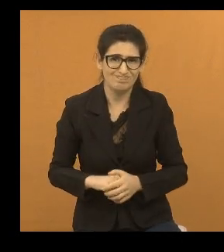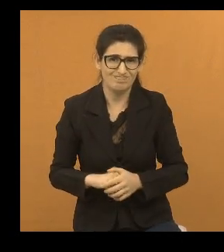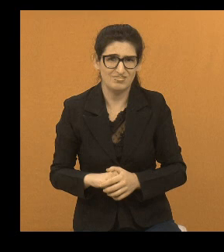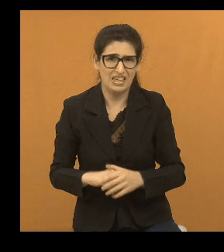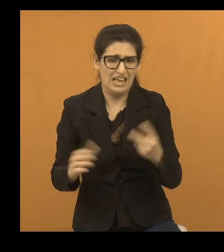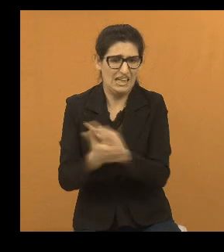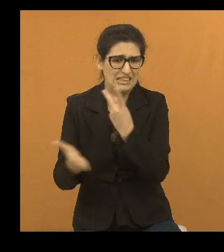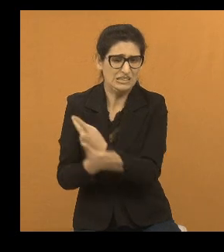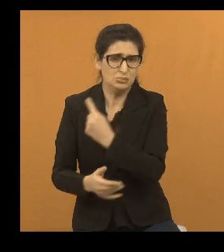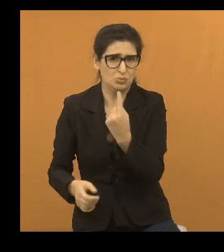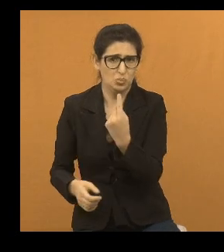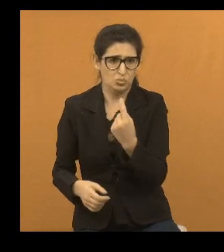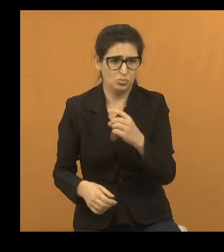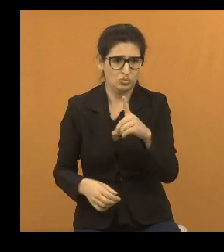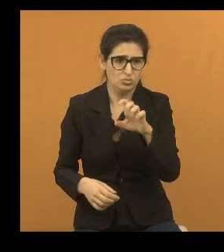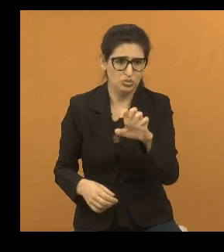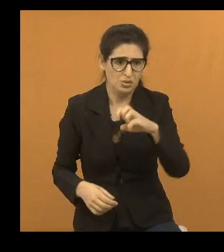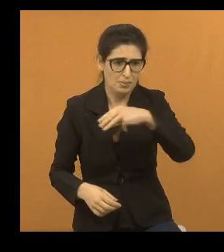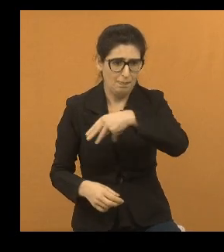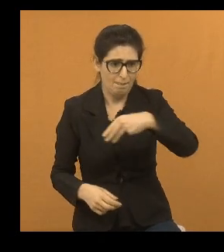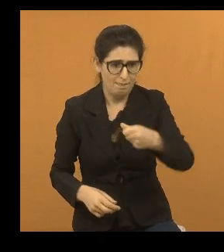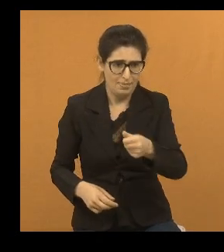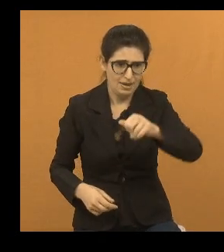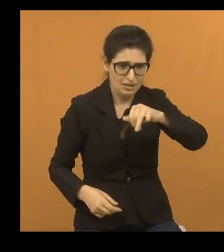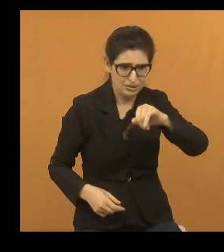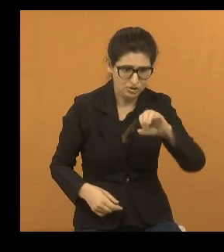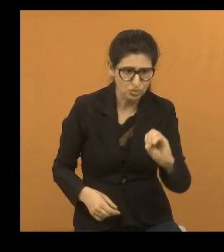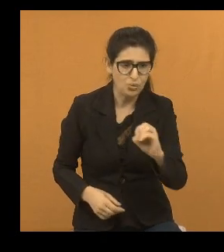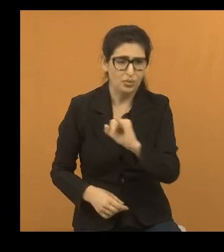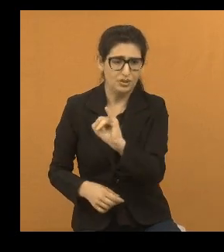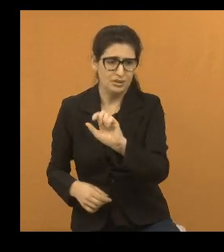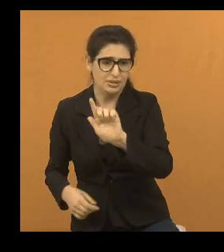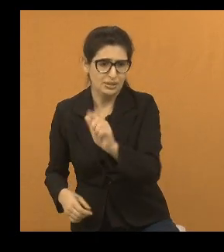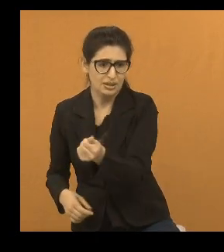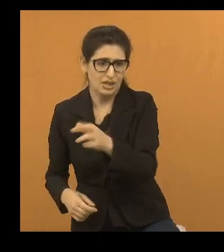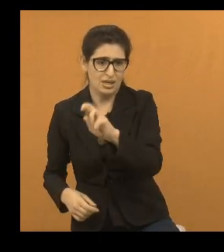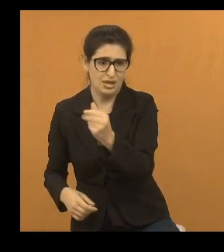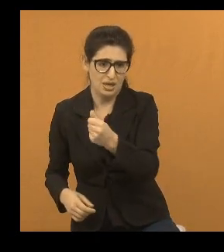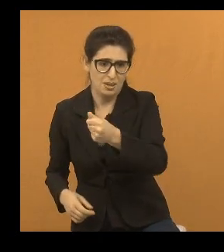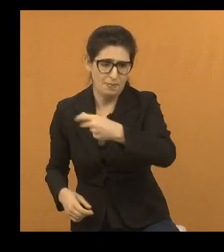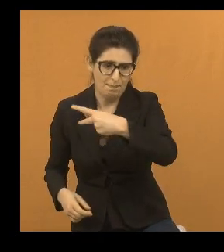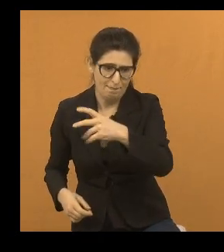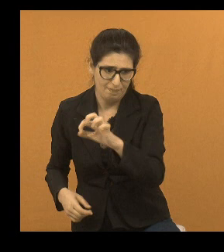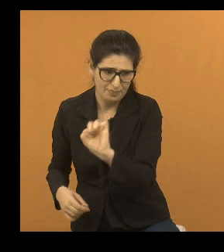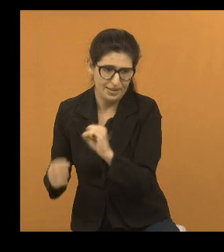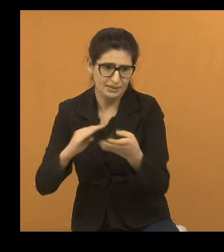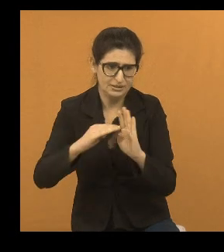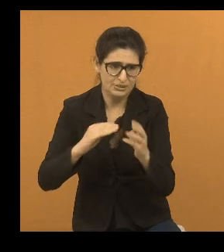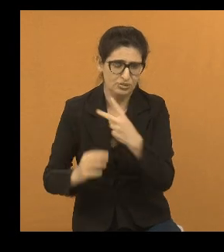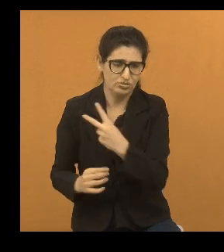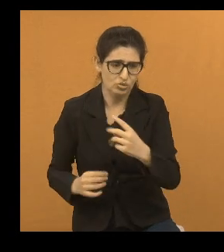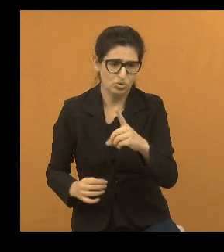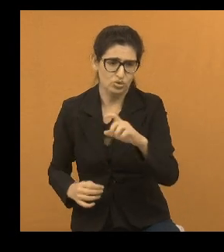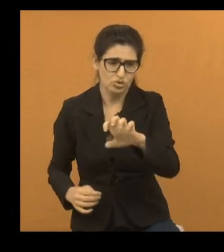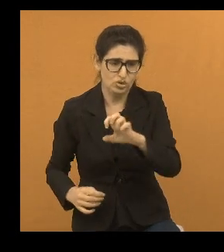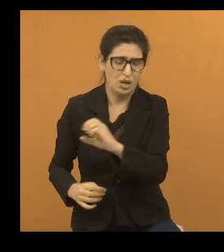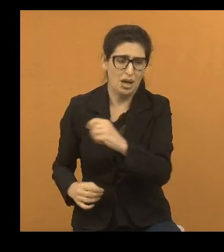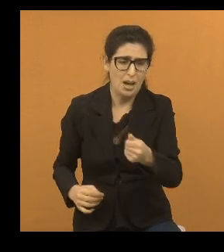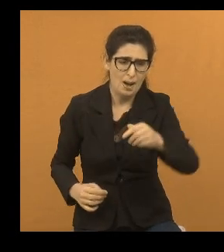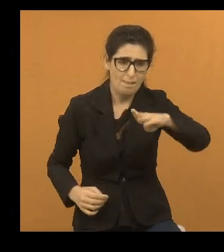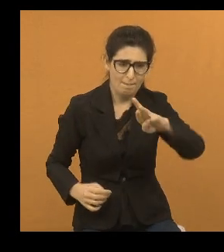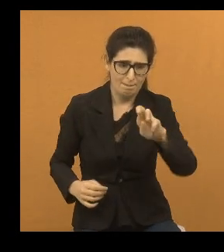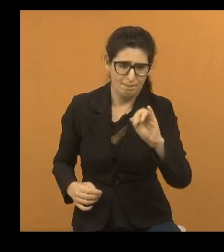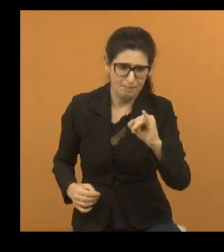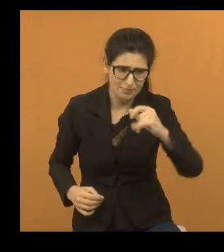maio, Igarapés, 22 de abril, Parque Meia Lua, Veraneio Ijau, Veraneio Irajá. Então, nós temos